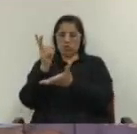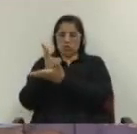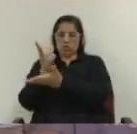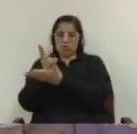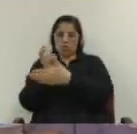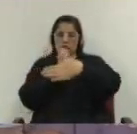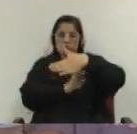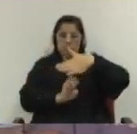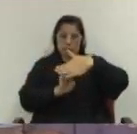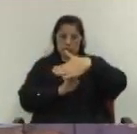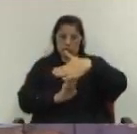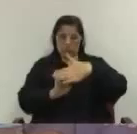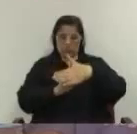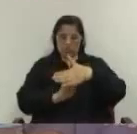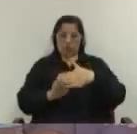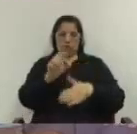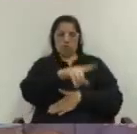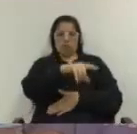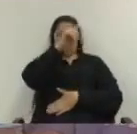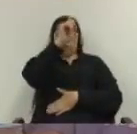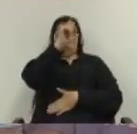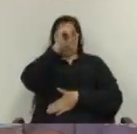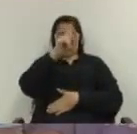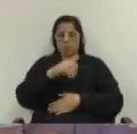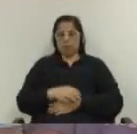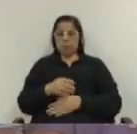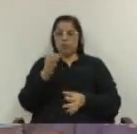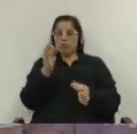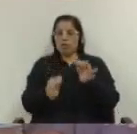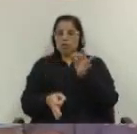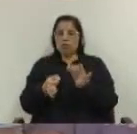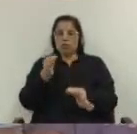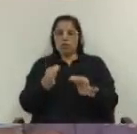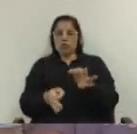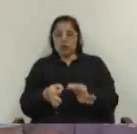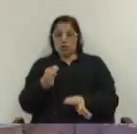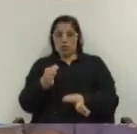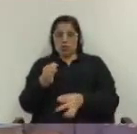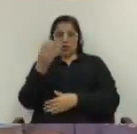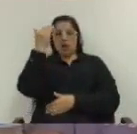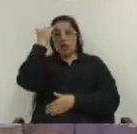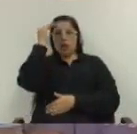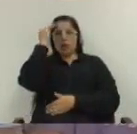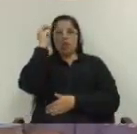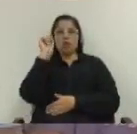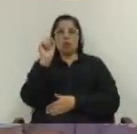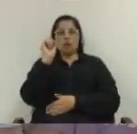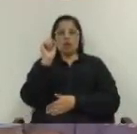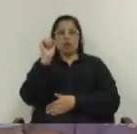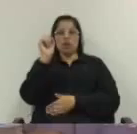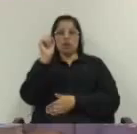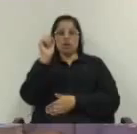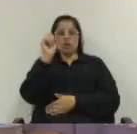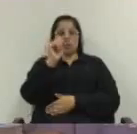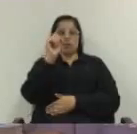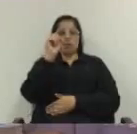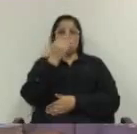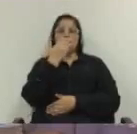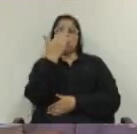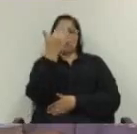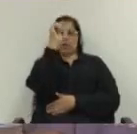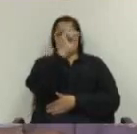então para fazer o trabalho de nebulização. A Justiça entendeu que houve favorecimento às empresas de Álvaro Murbach e determinou